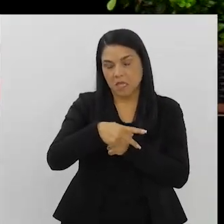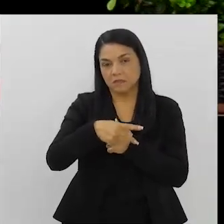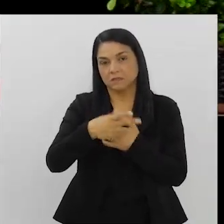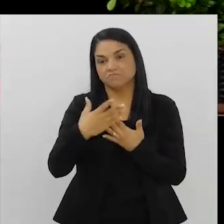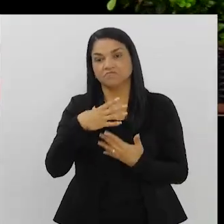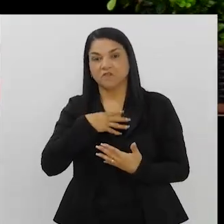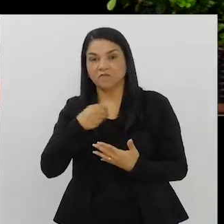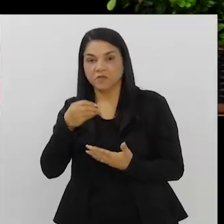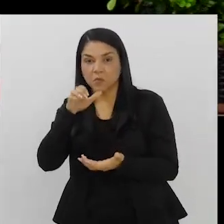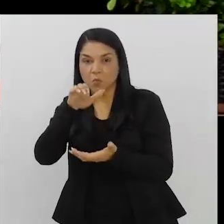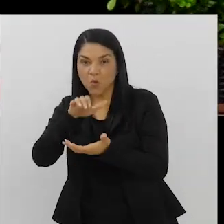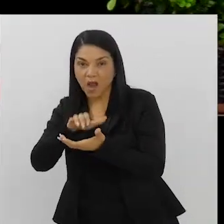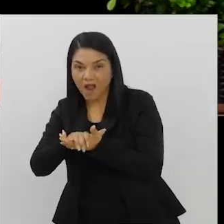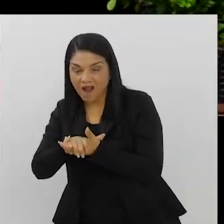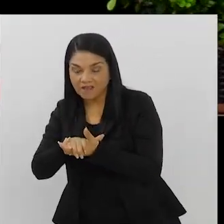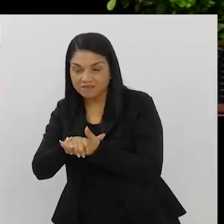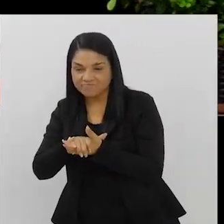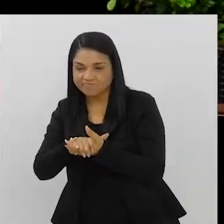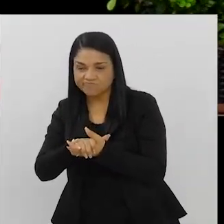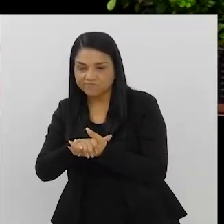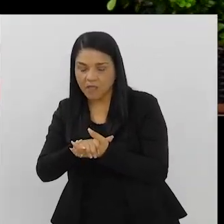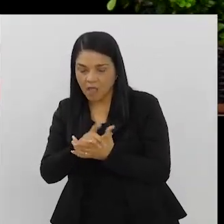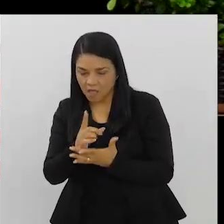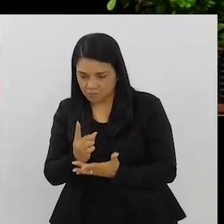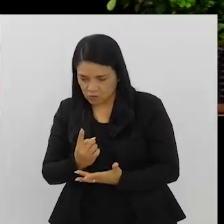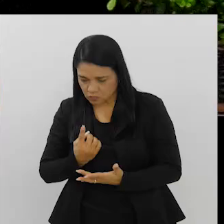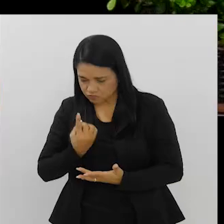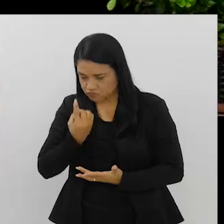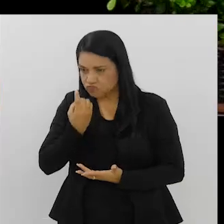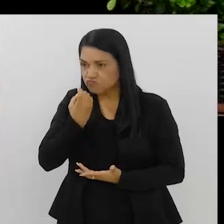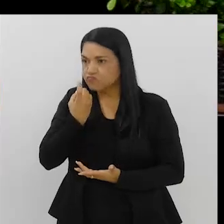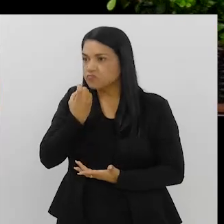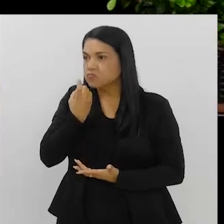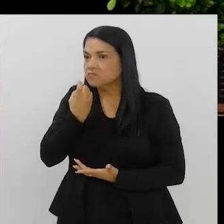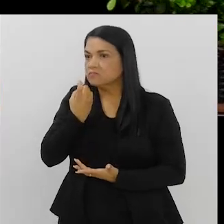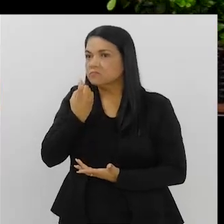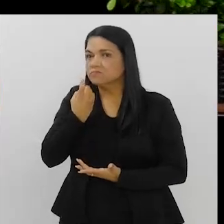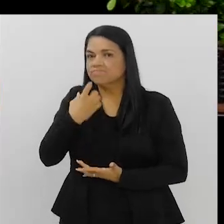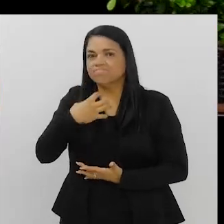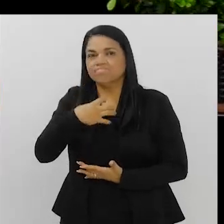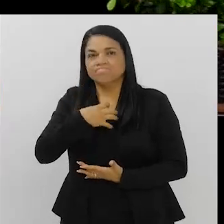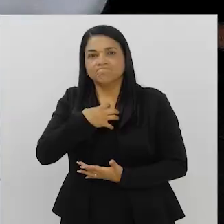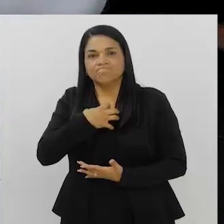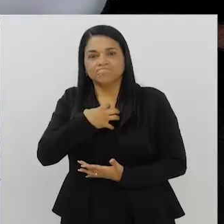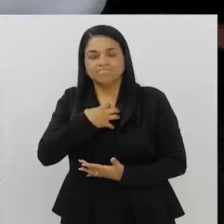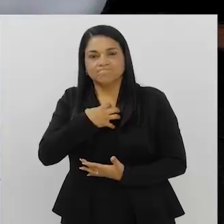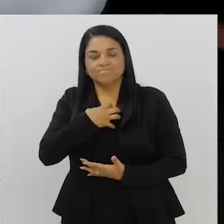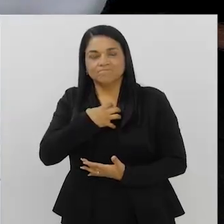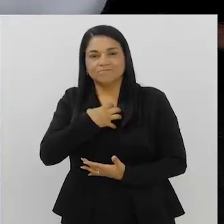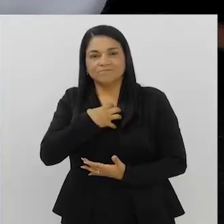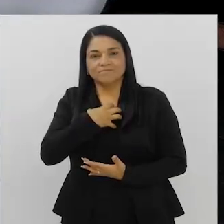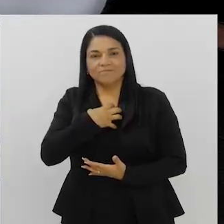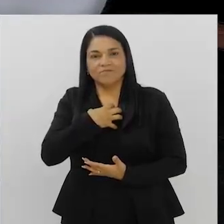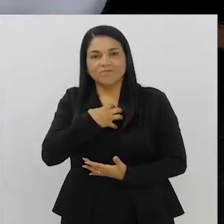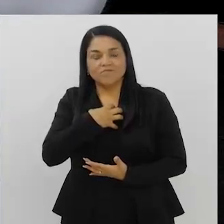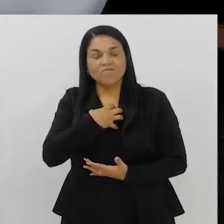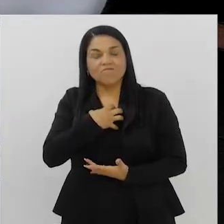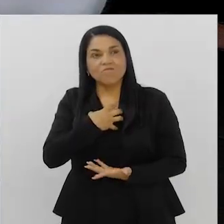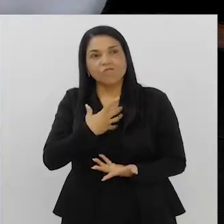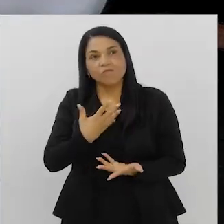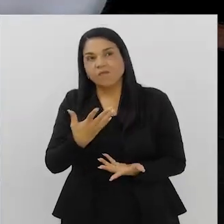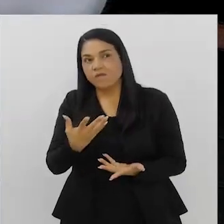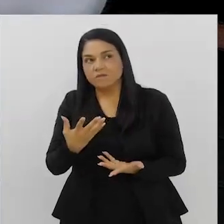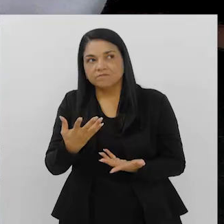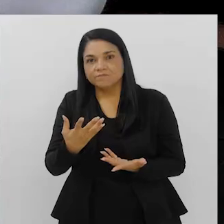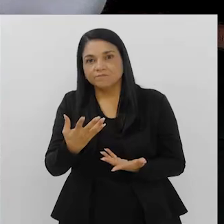casam e a pessoa muitas das vezes se vê ali no momento só, de solidão. E